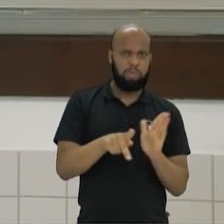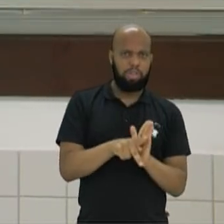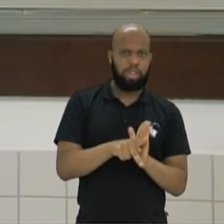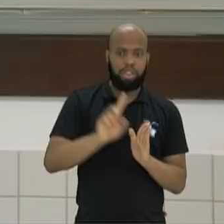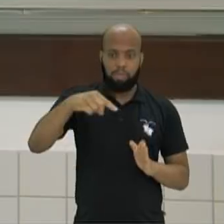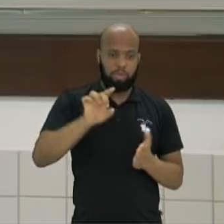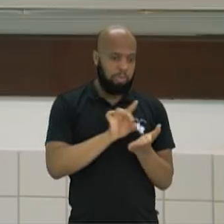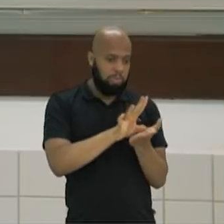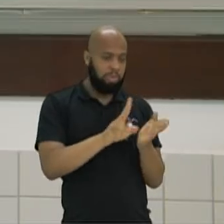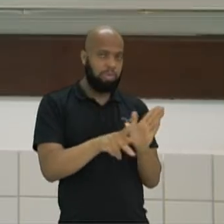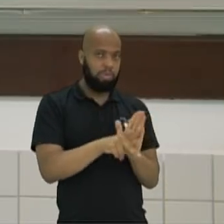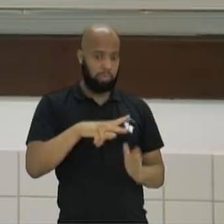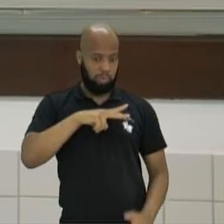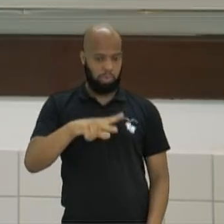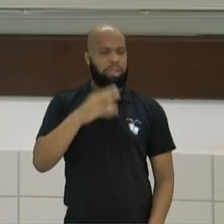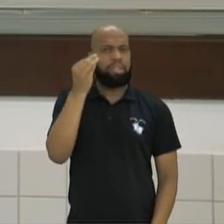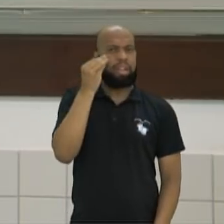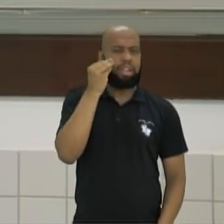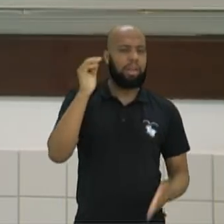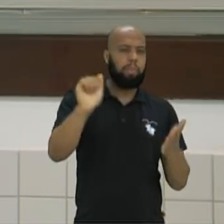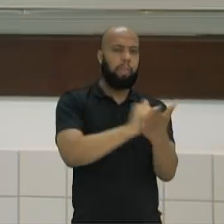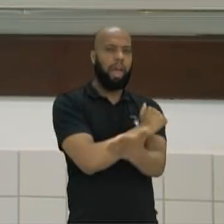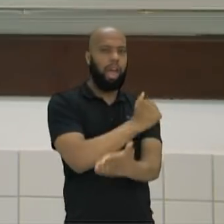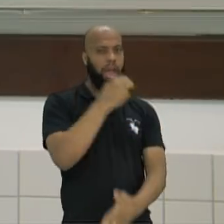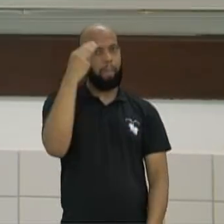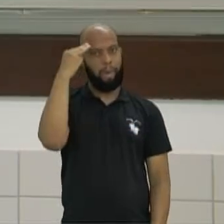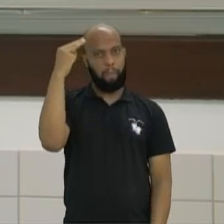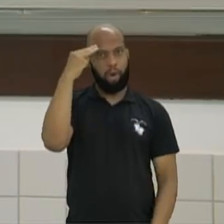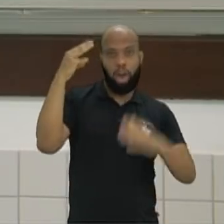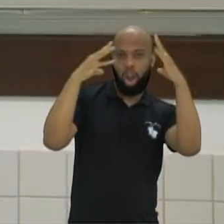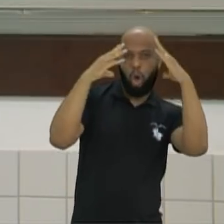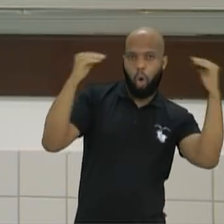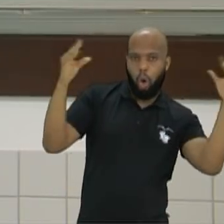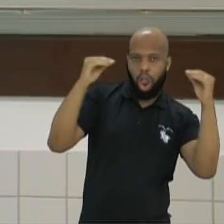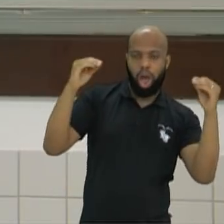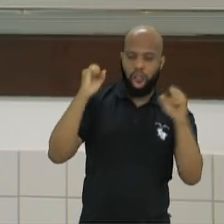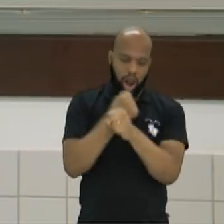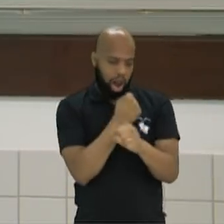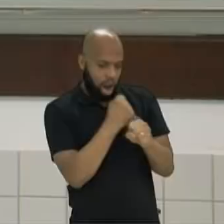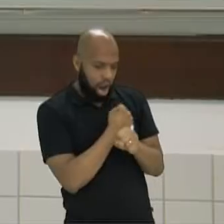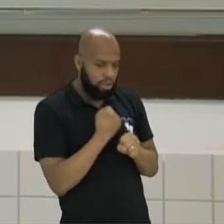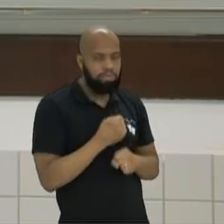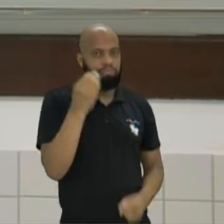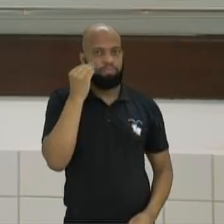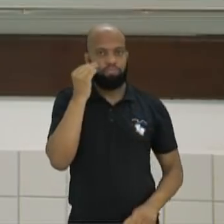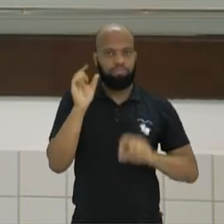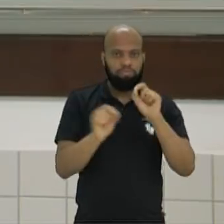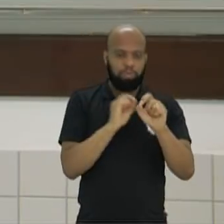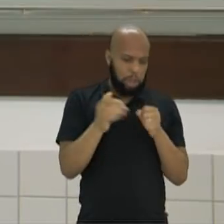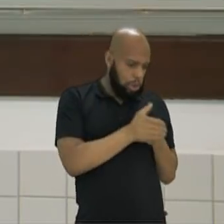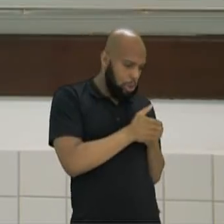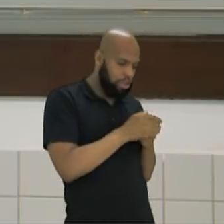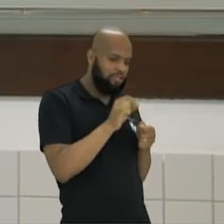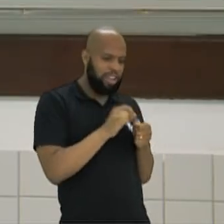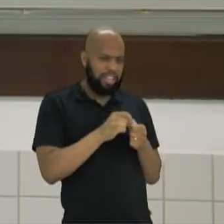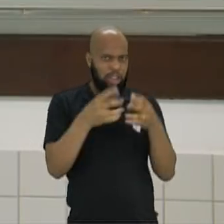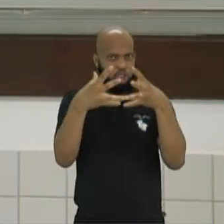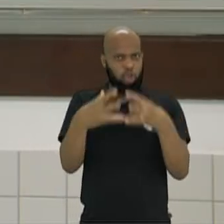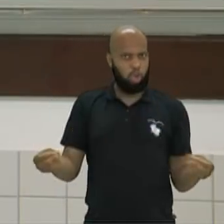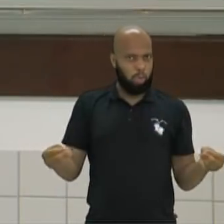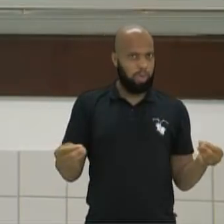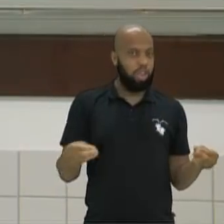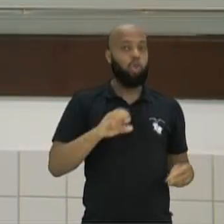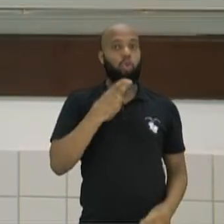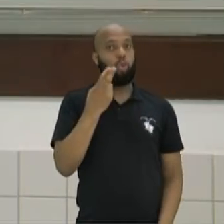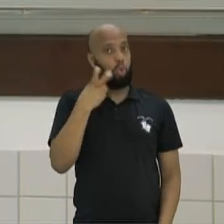dos holandeses e tentando apagar a memória através das construções, através da tentativa de fazer uma queima de arquivo, ou a